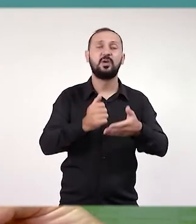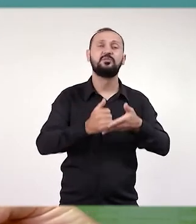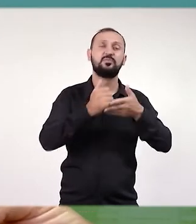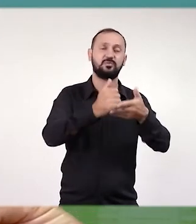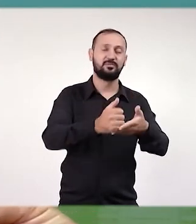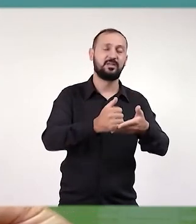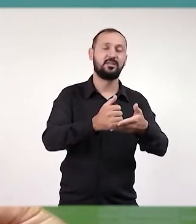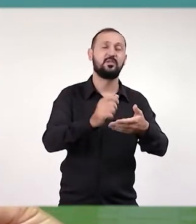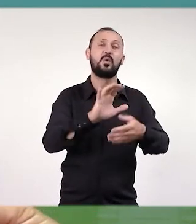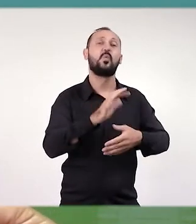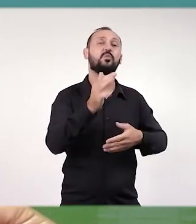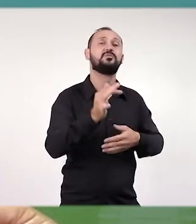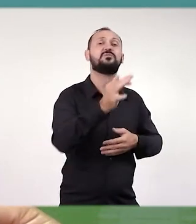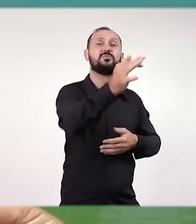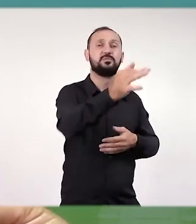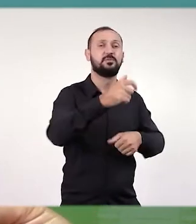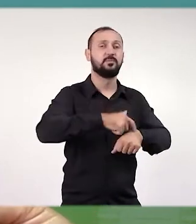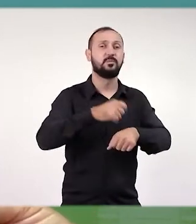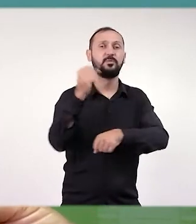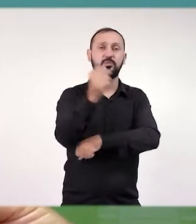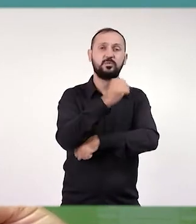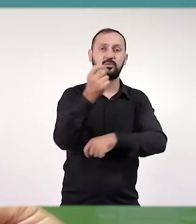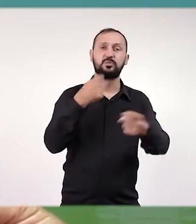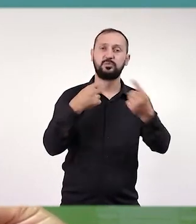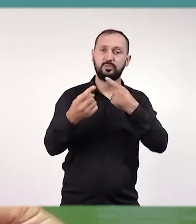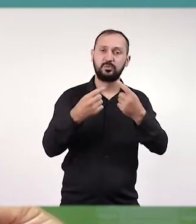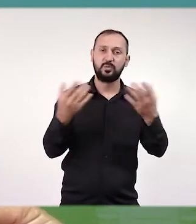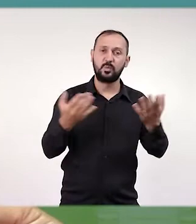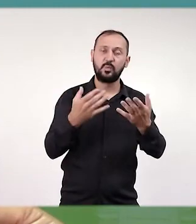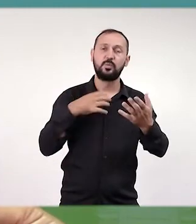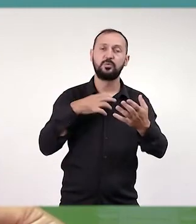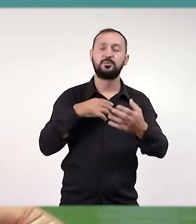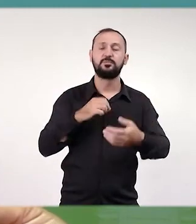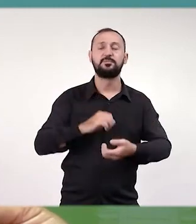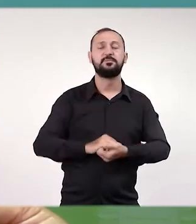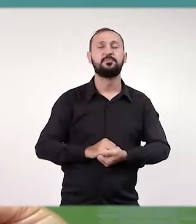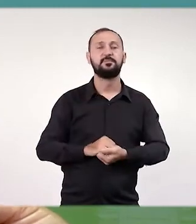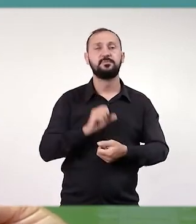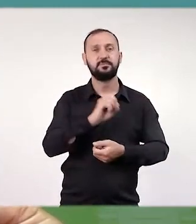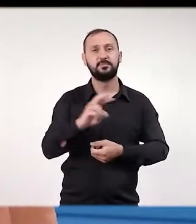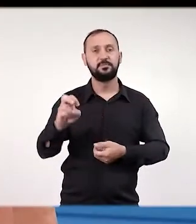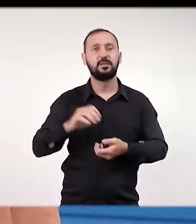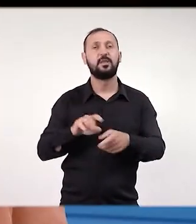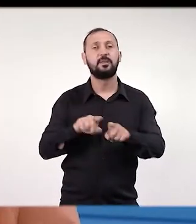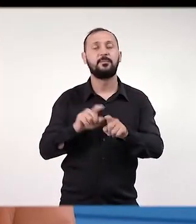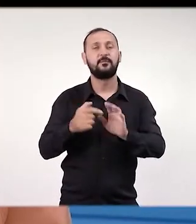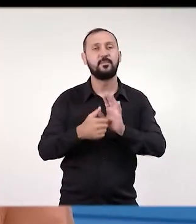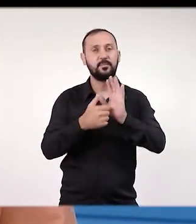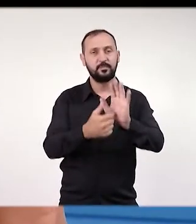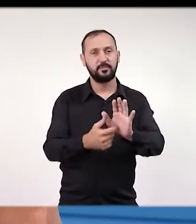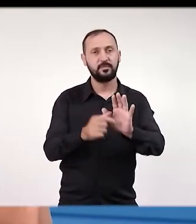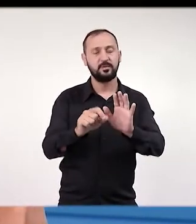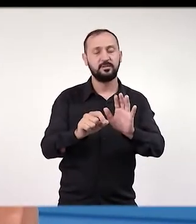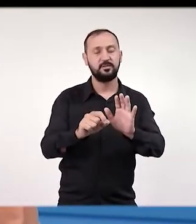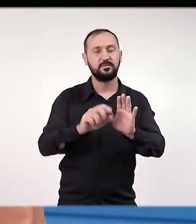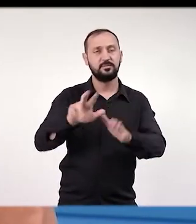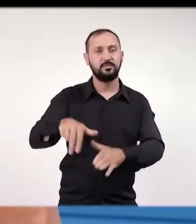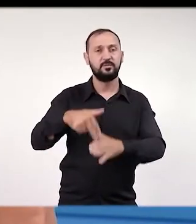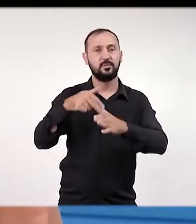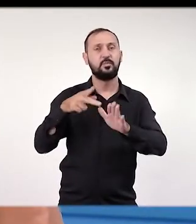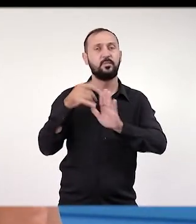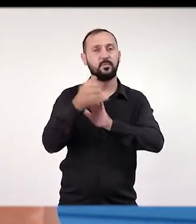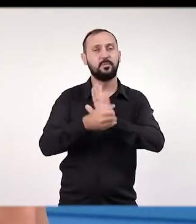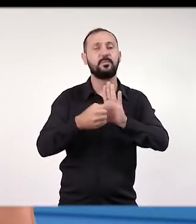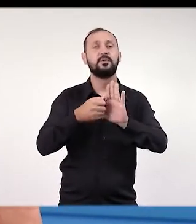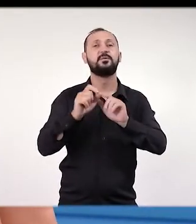de prevenir, né, nesse momento grave de discussão que nós temos aí, o coronavírus. Também foi apresentado durante a sessão